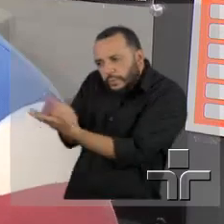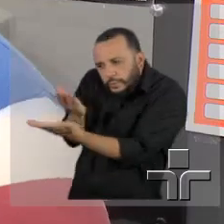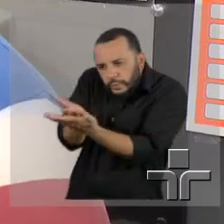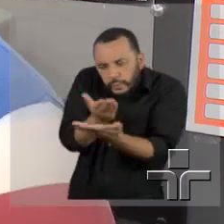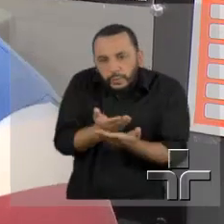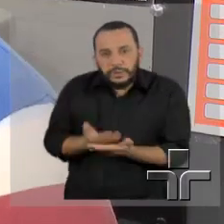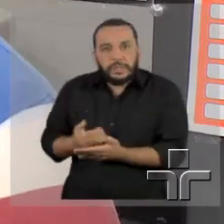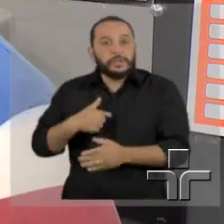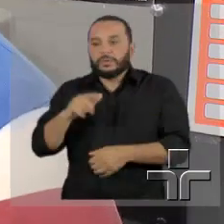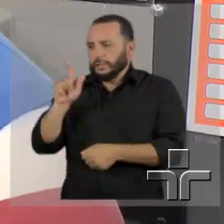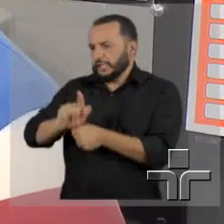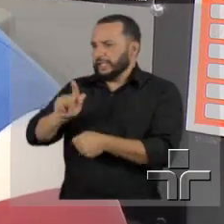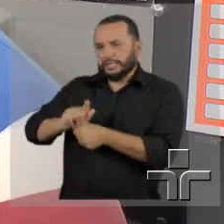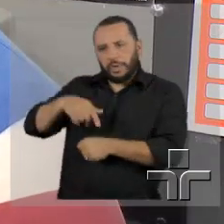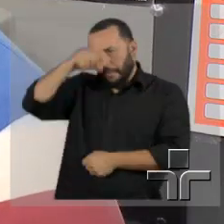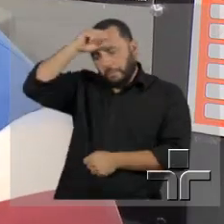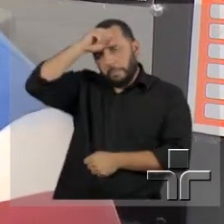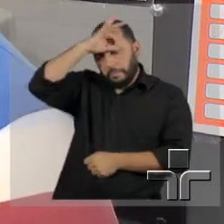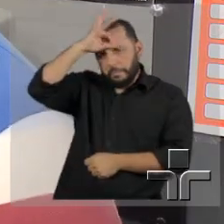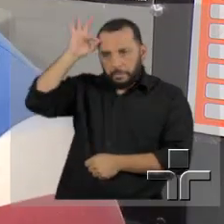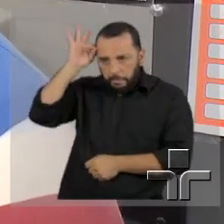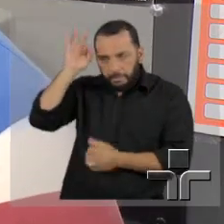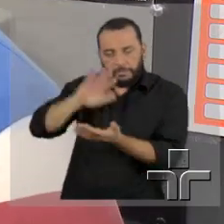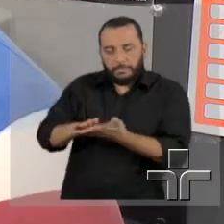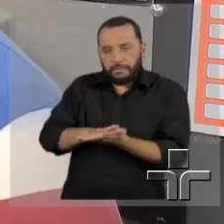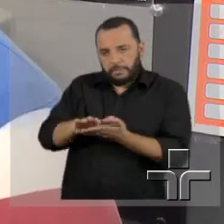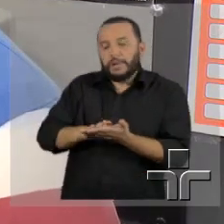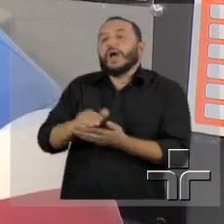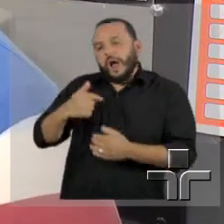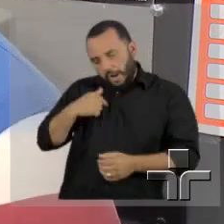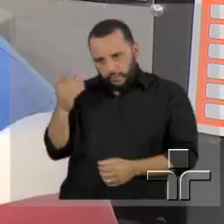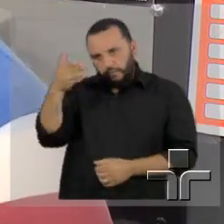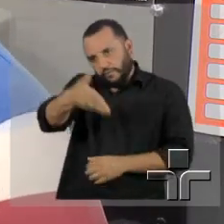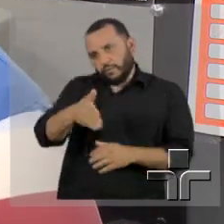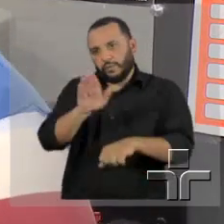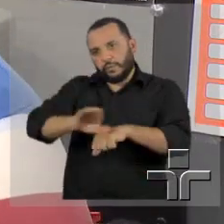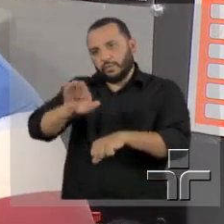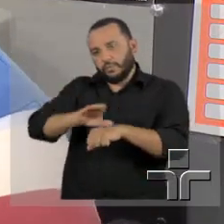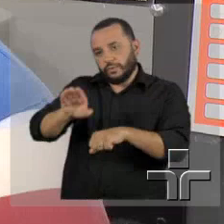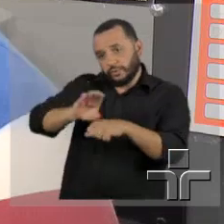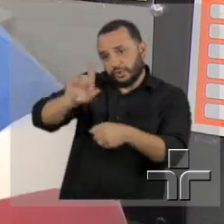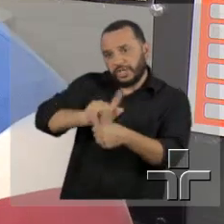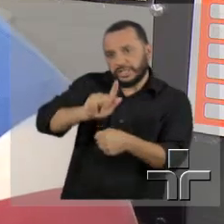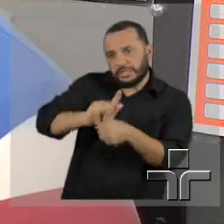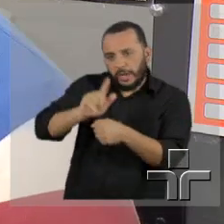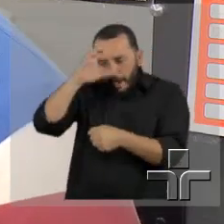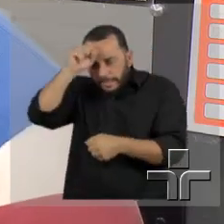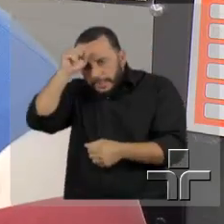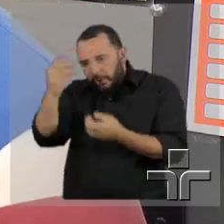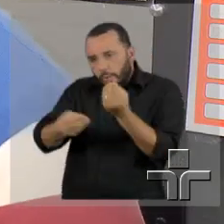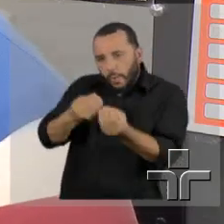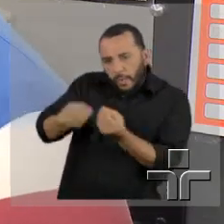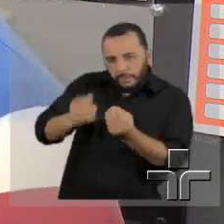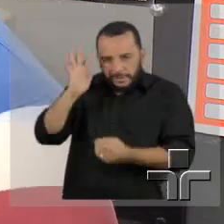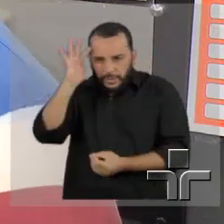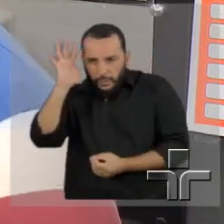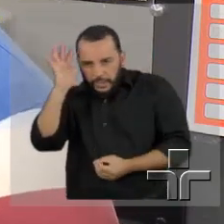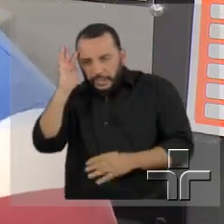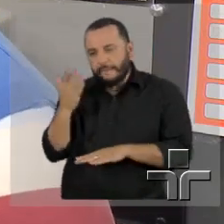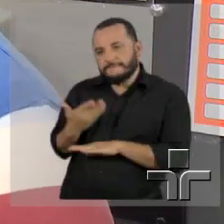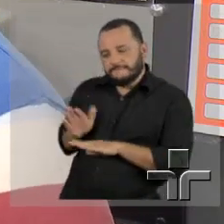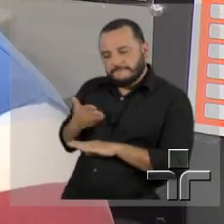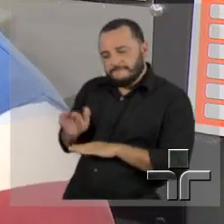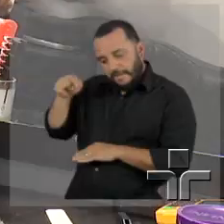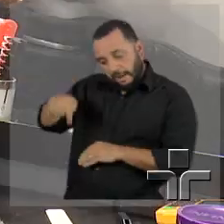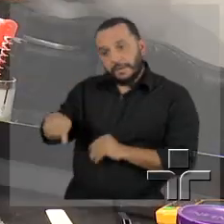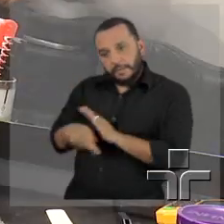gestão eu não sabia nada, entendeu? Aí foi lá que eu fui vendo um pouco mais na teoria e praticando um pouco mais aqui